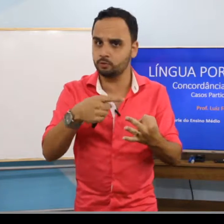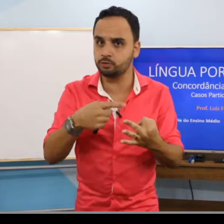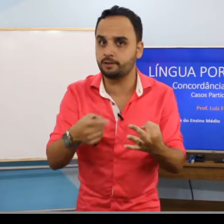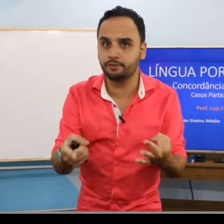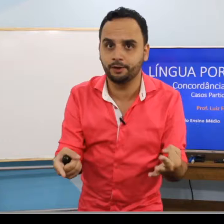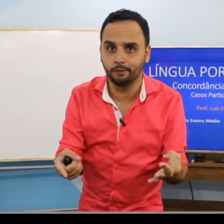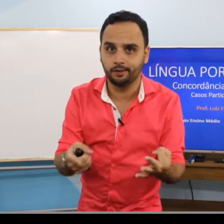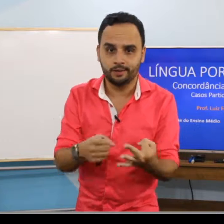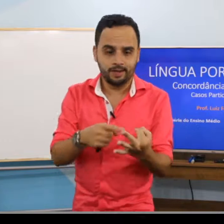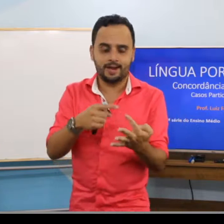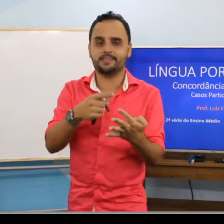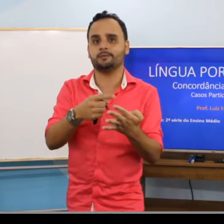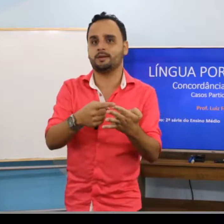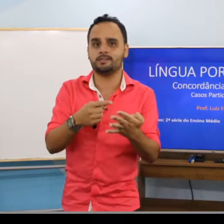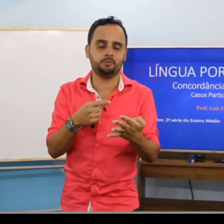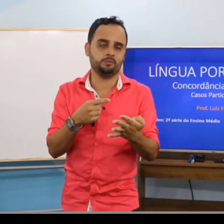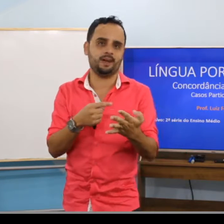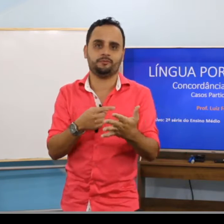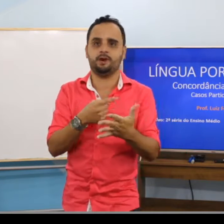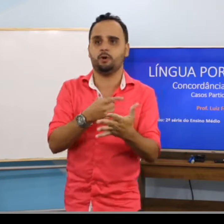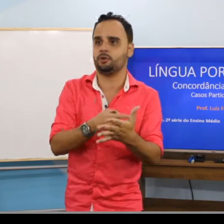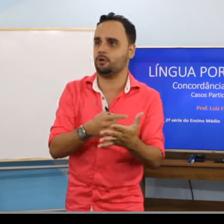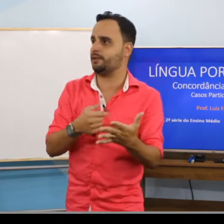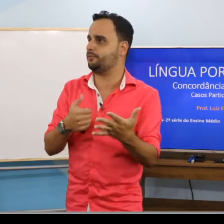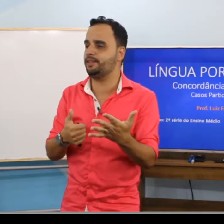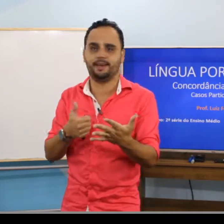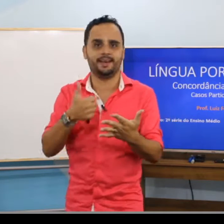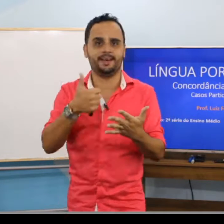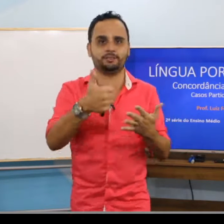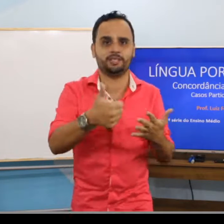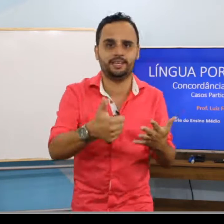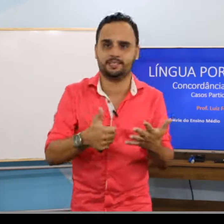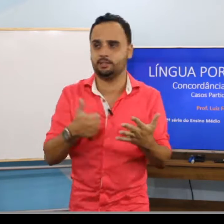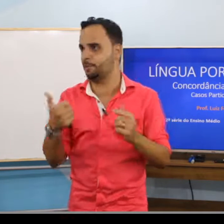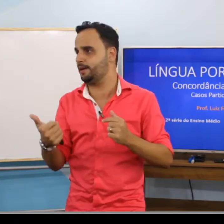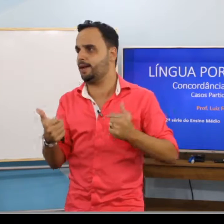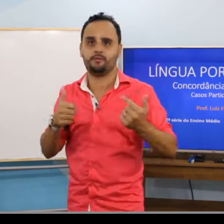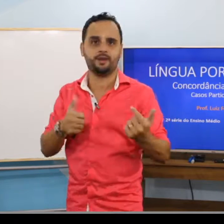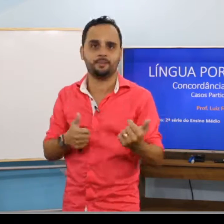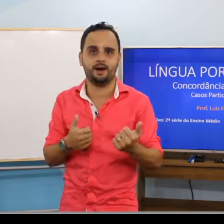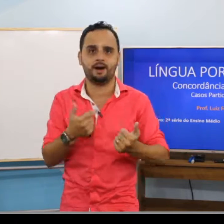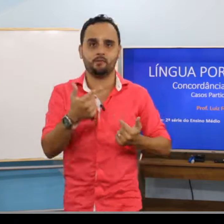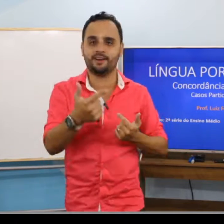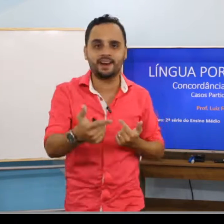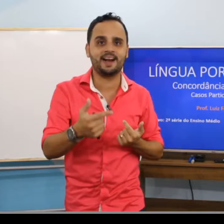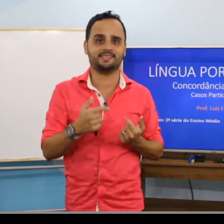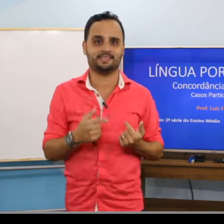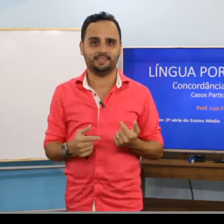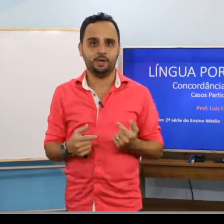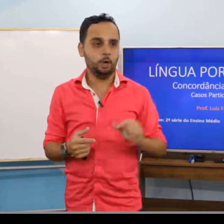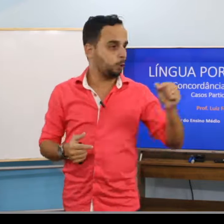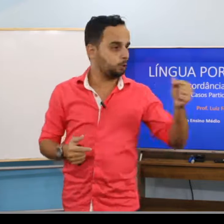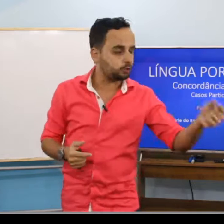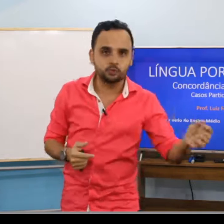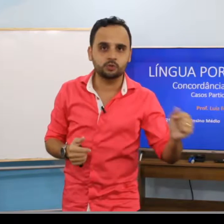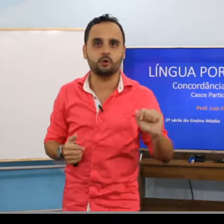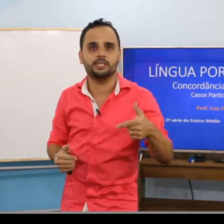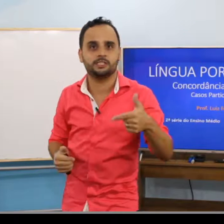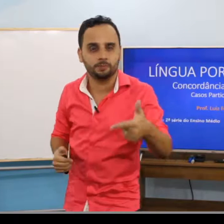pontuação da vírgula acentuação gráfica ortografia regência nominal e verbal crase